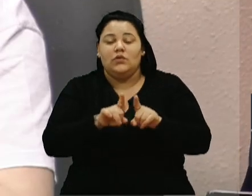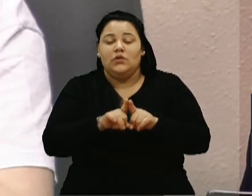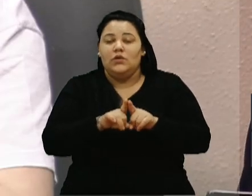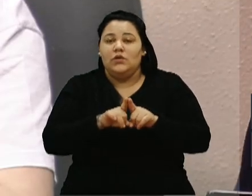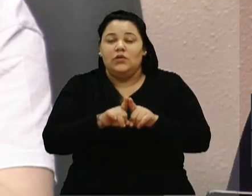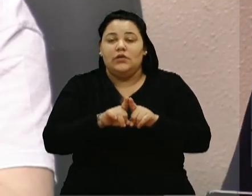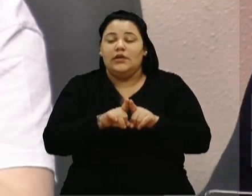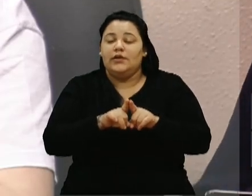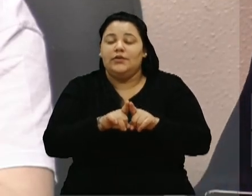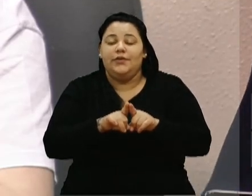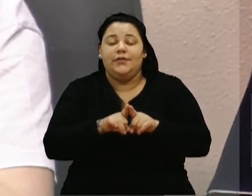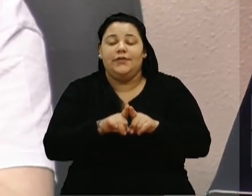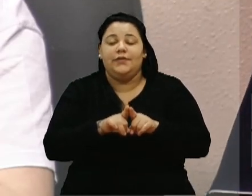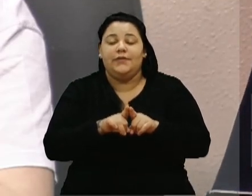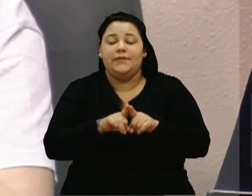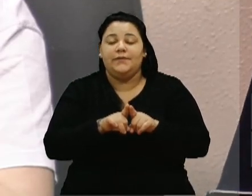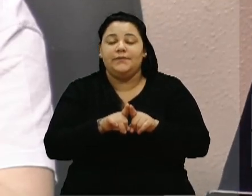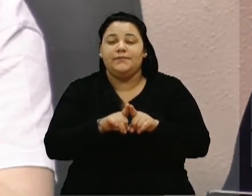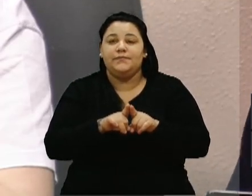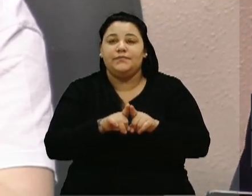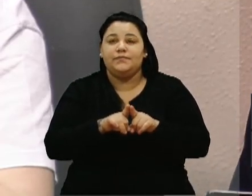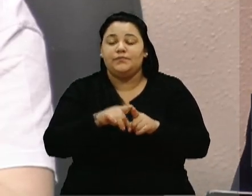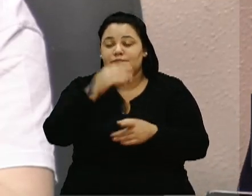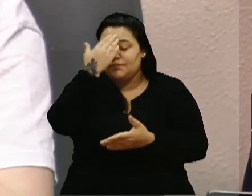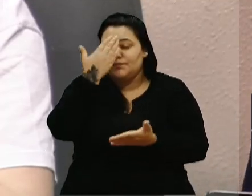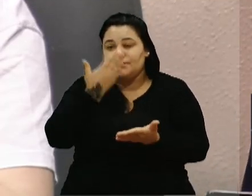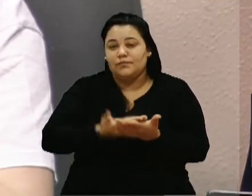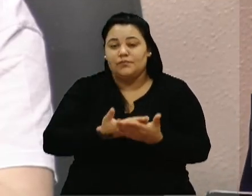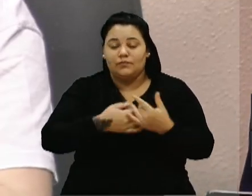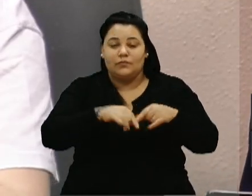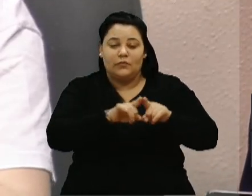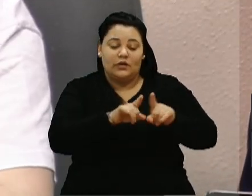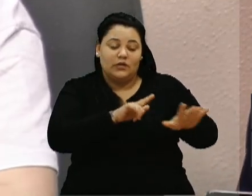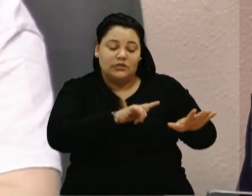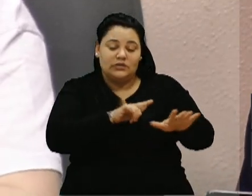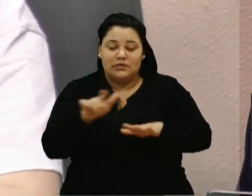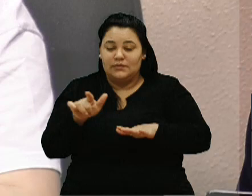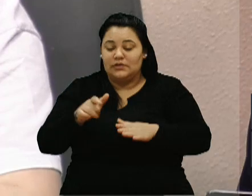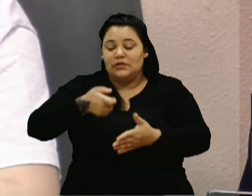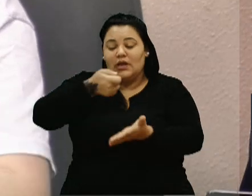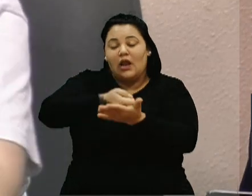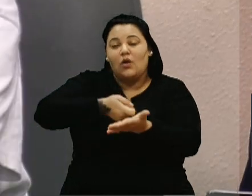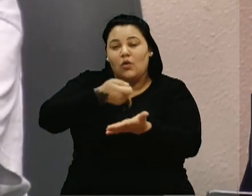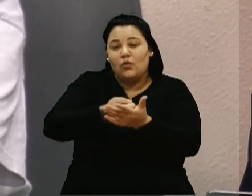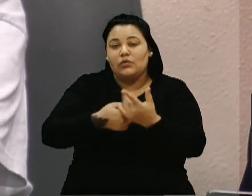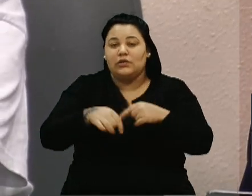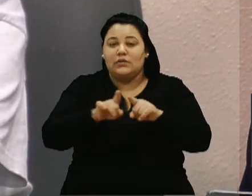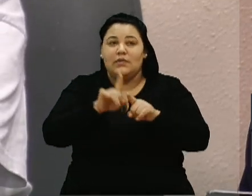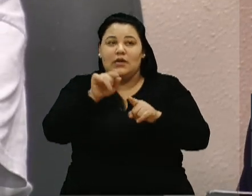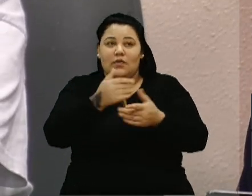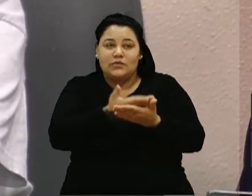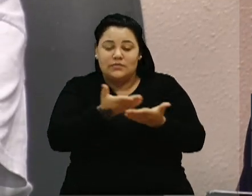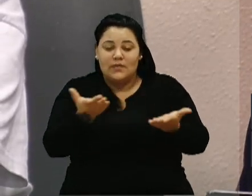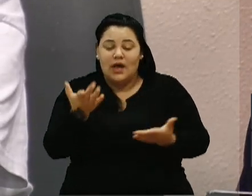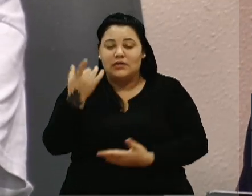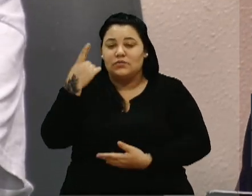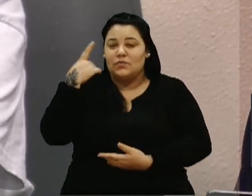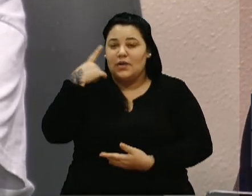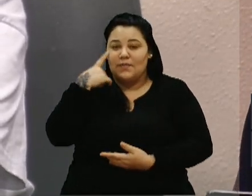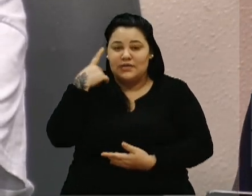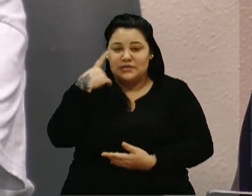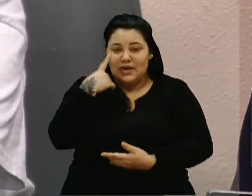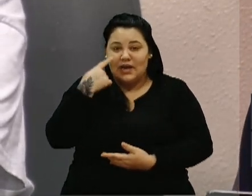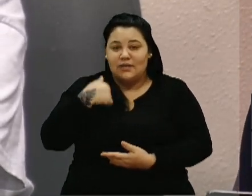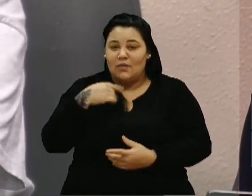atacados cotidianamente. Acreditamos também que a Semana da Luta Antimanicomial é um espaço para reflexão sobre os